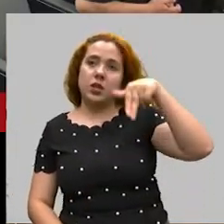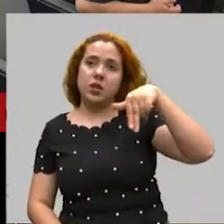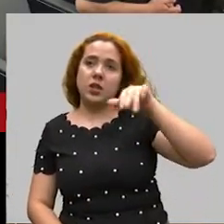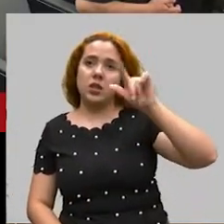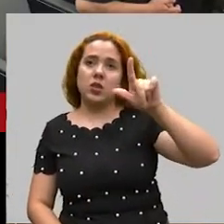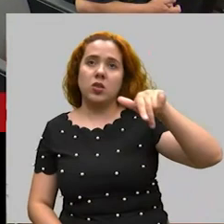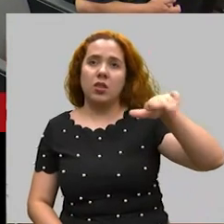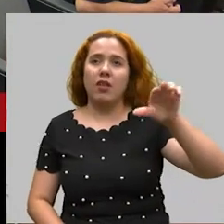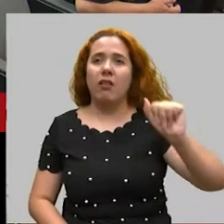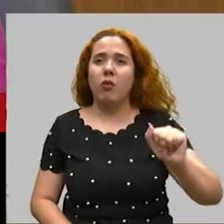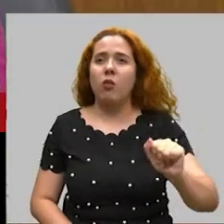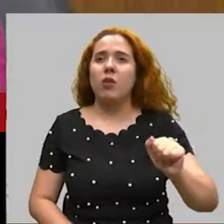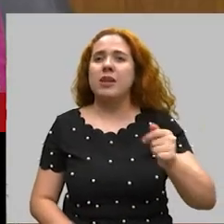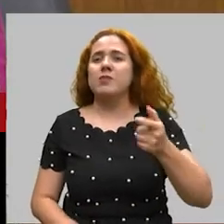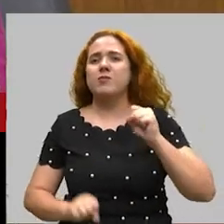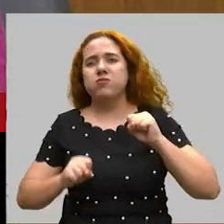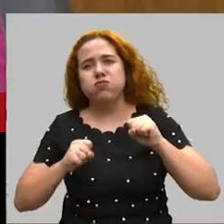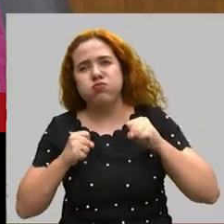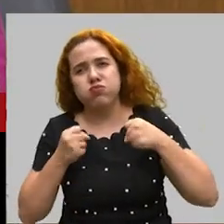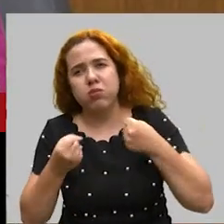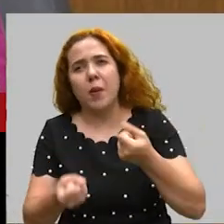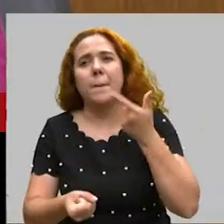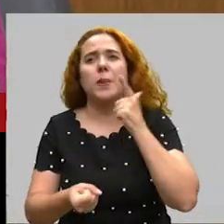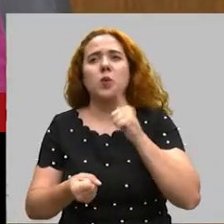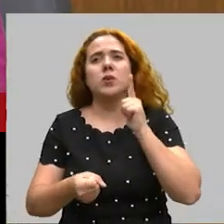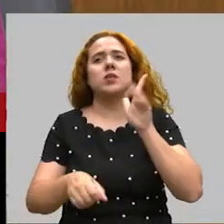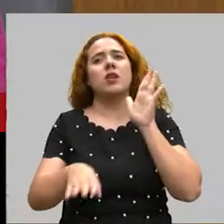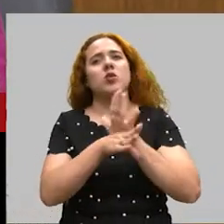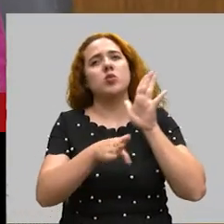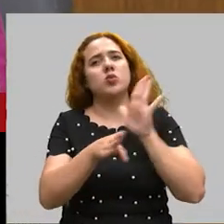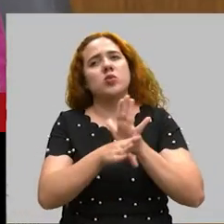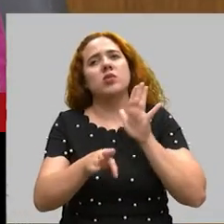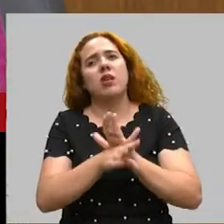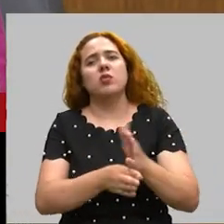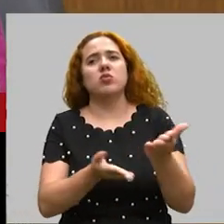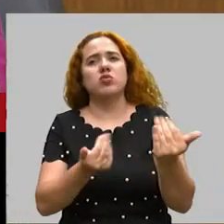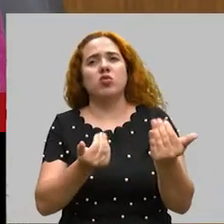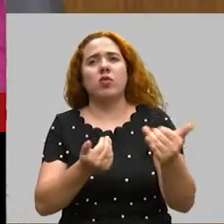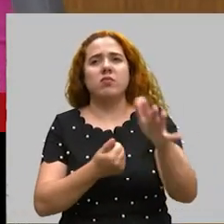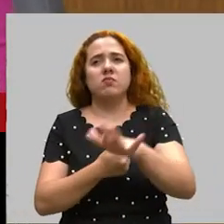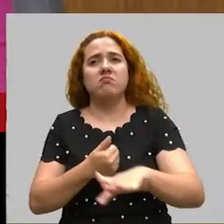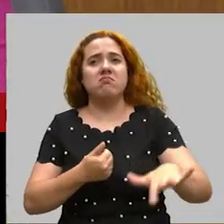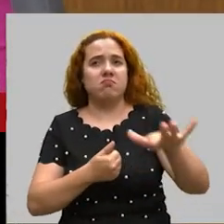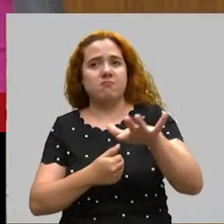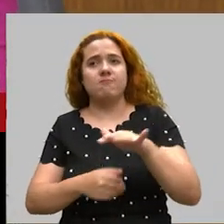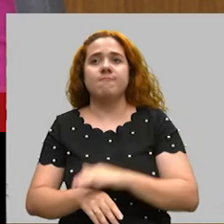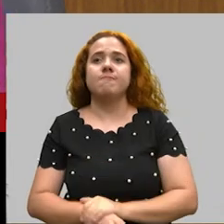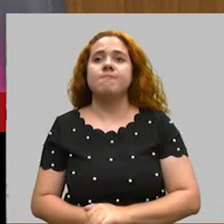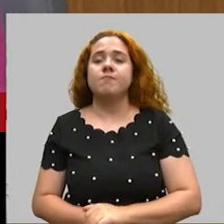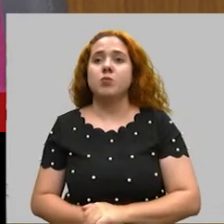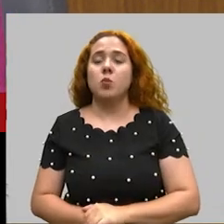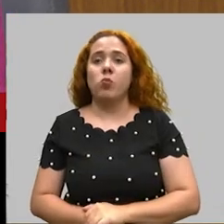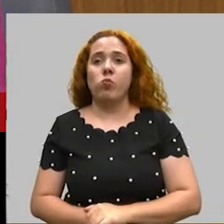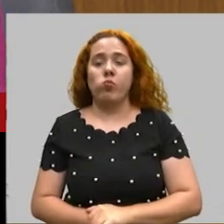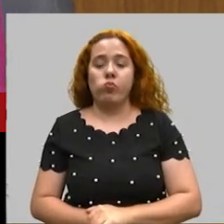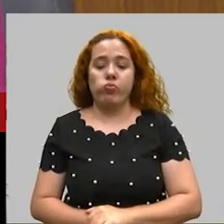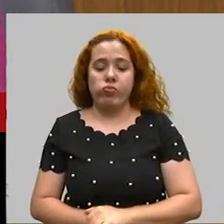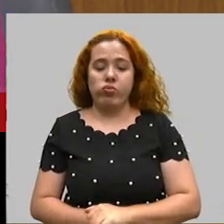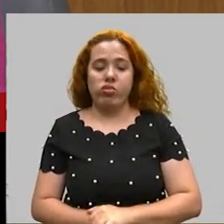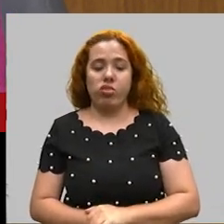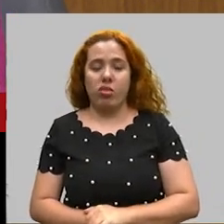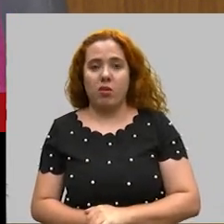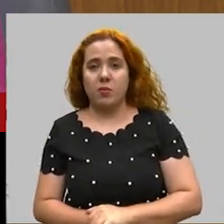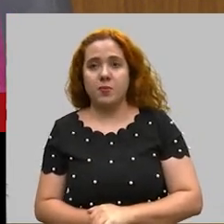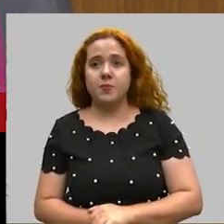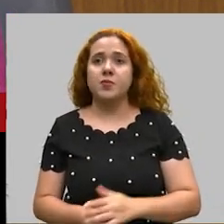de pedra para poder atender os jovens do nosso território eh eu ouvi